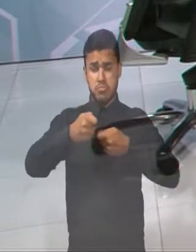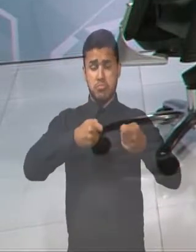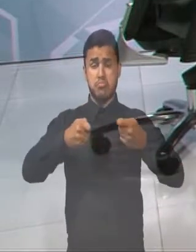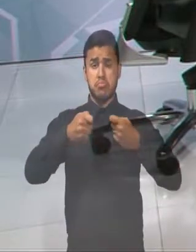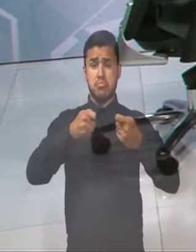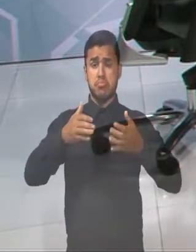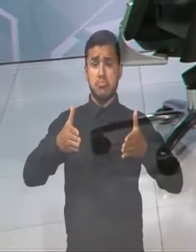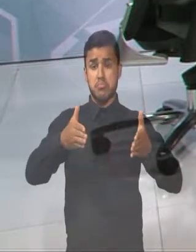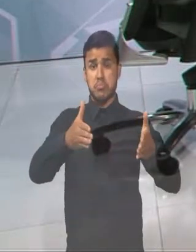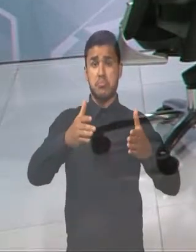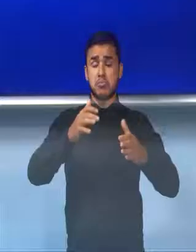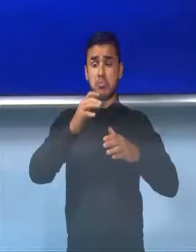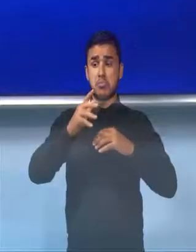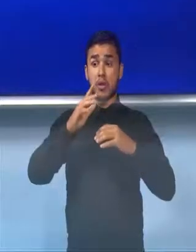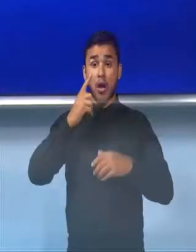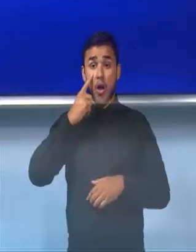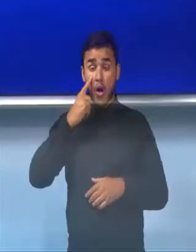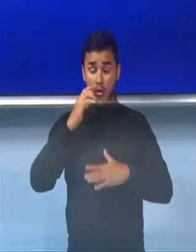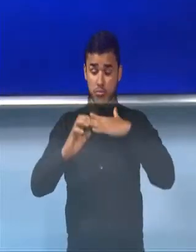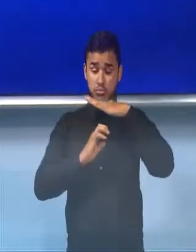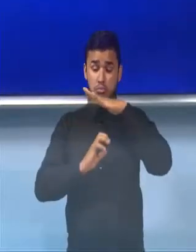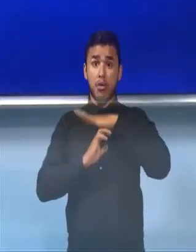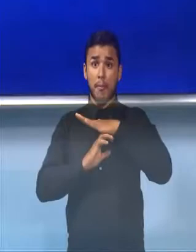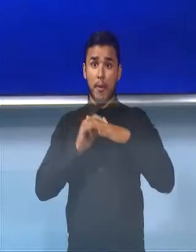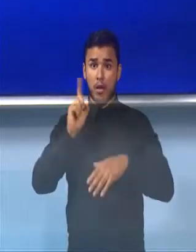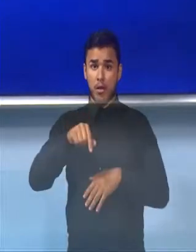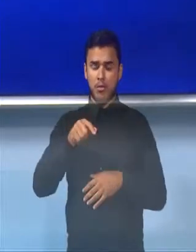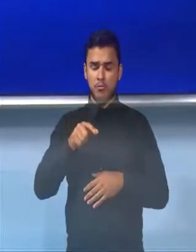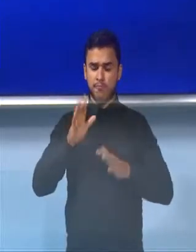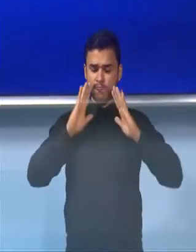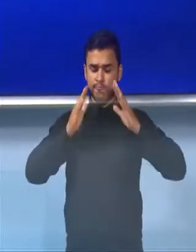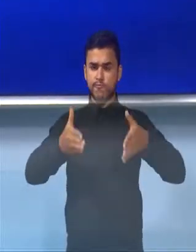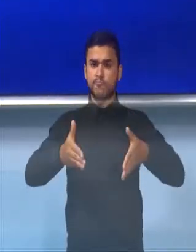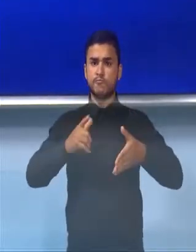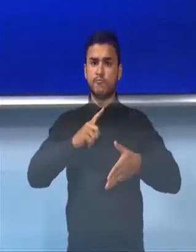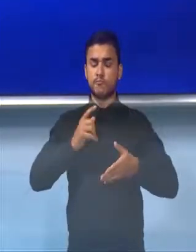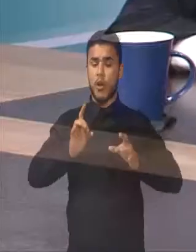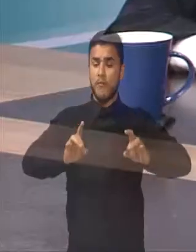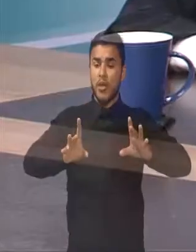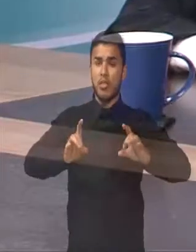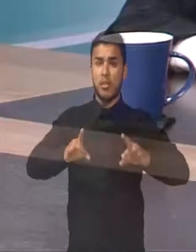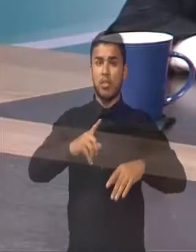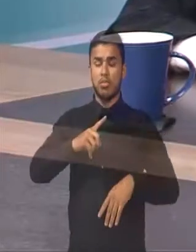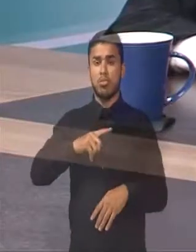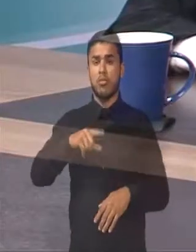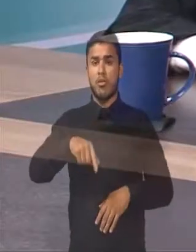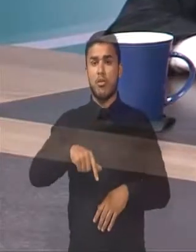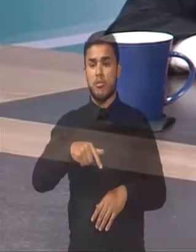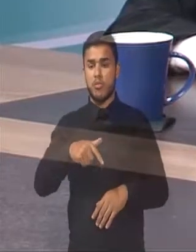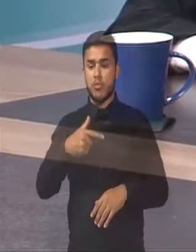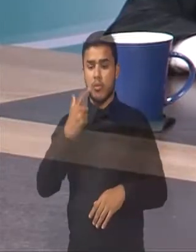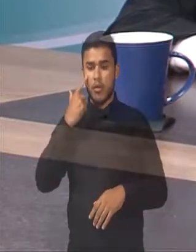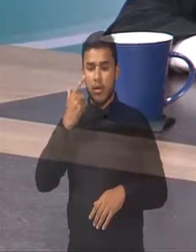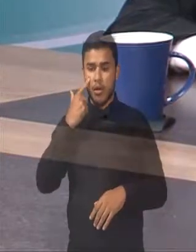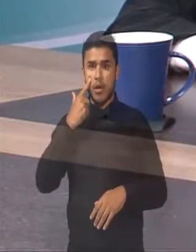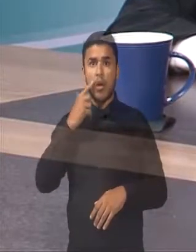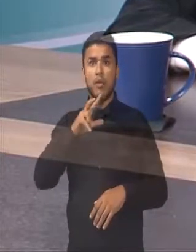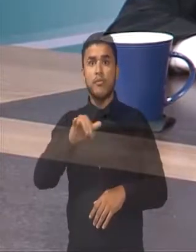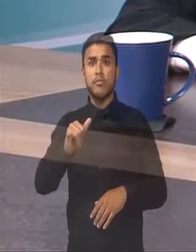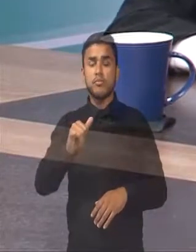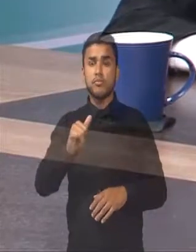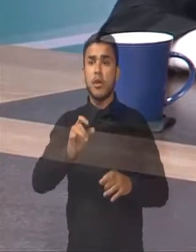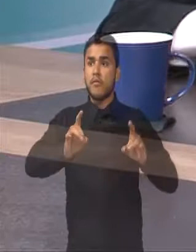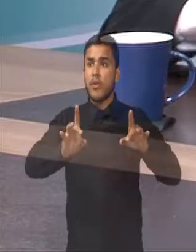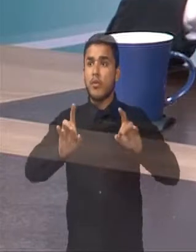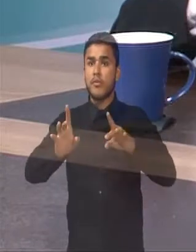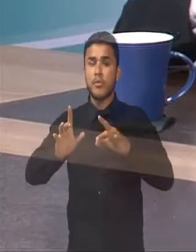Hoje, uma startup, para servir de exemplo, ela só é interessante se o produto dela for replicável e escalável. Acaba